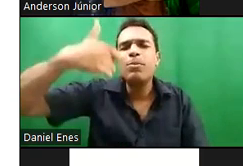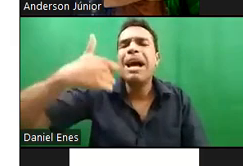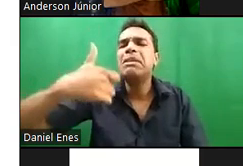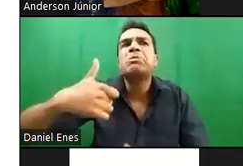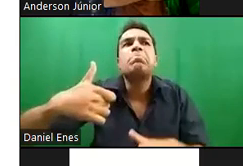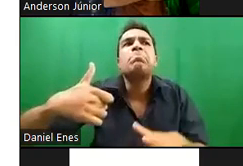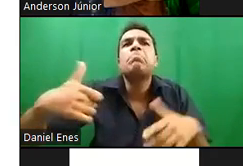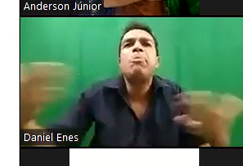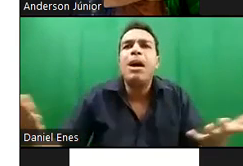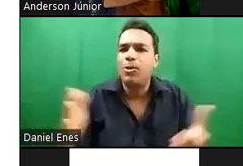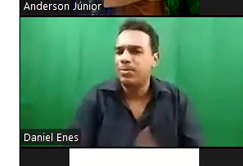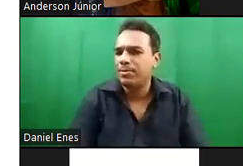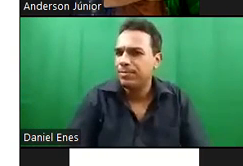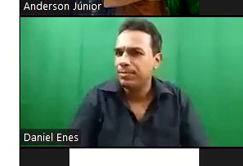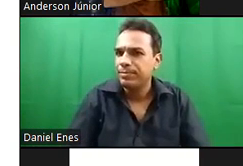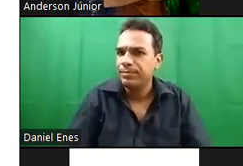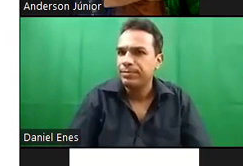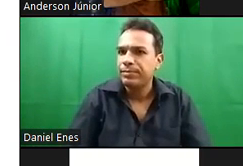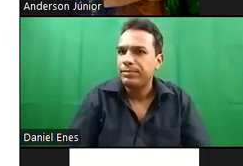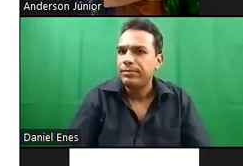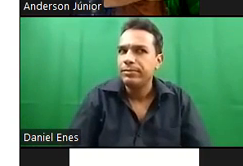Gostoso mais. Qual?